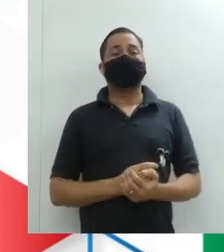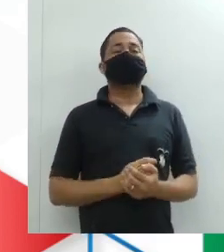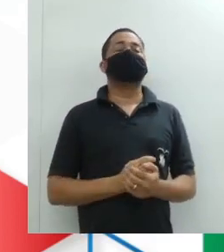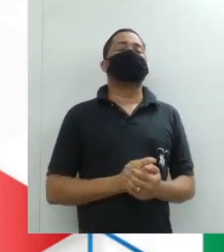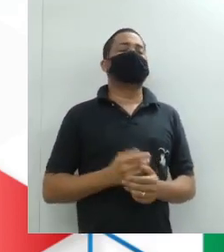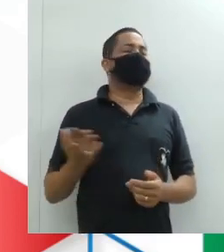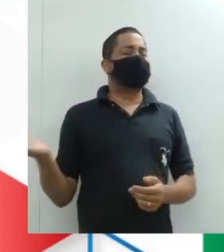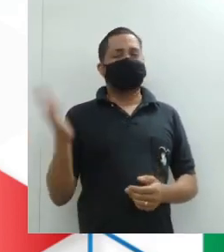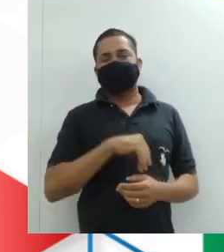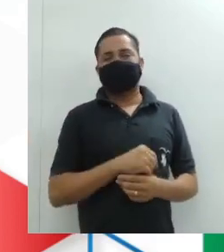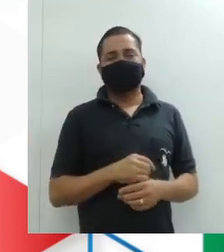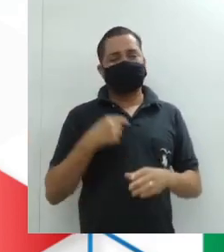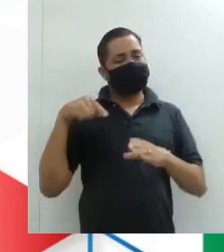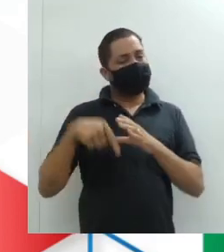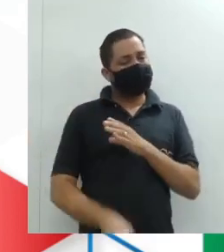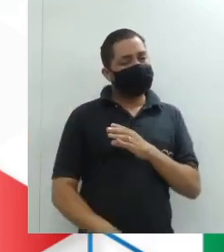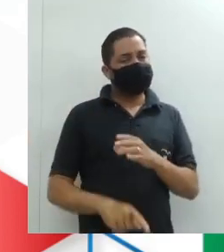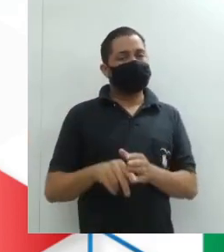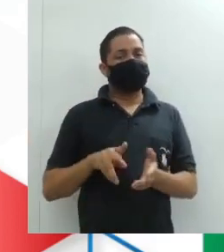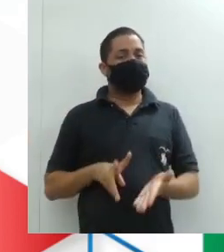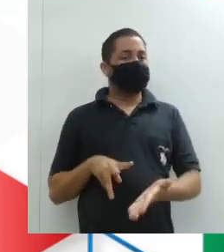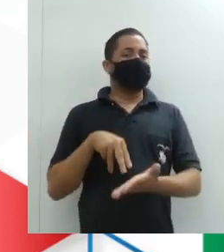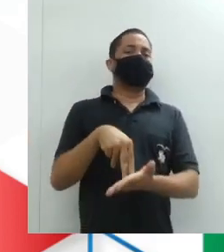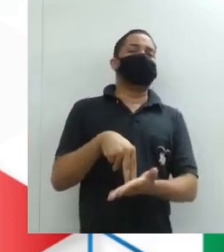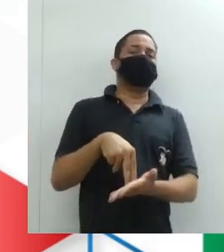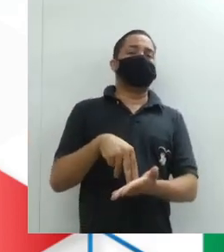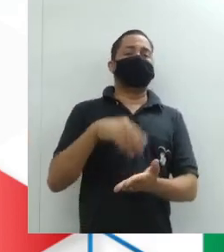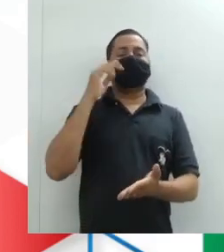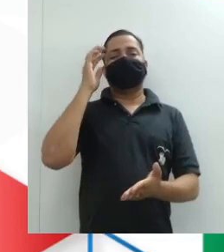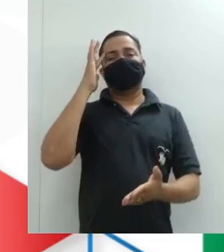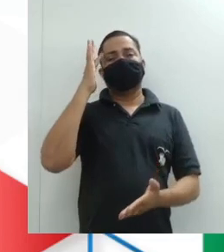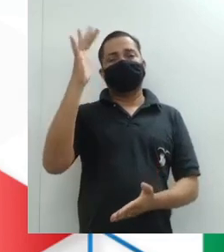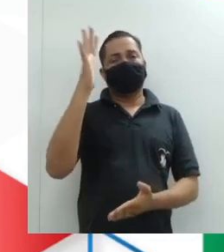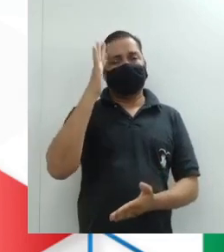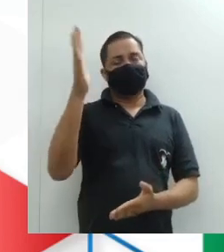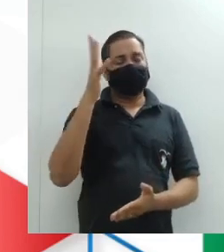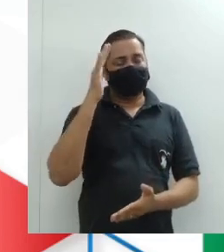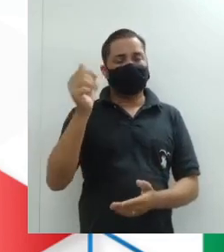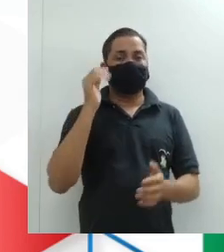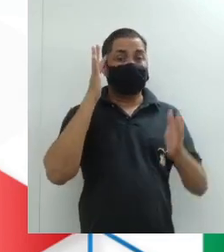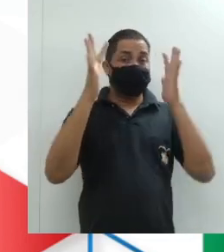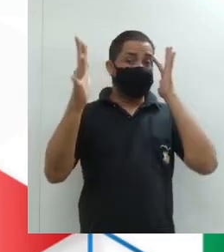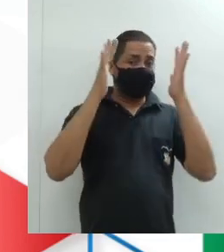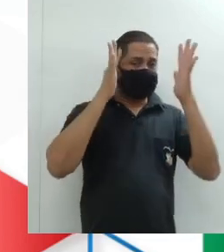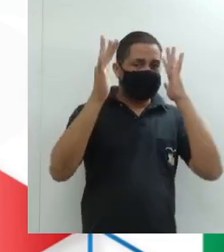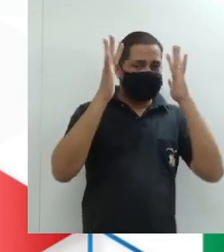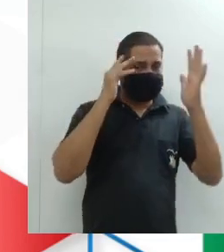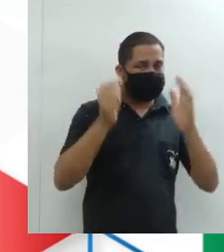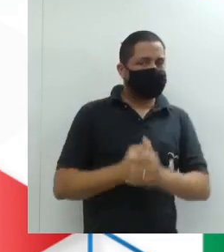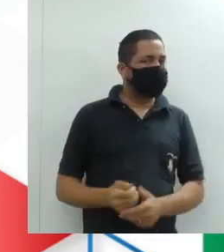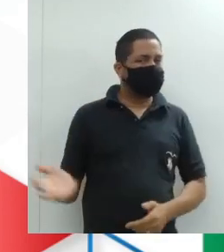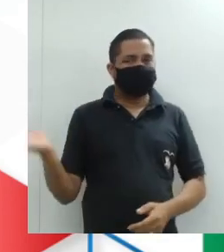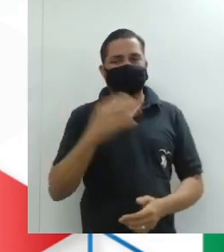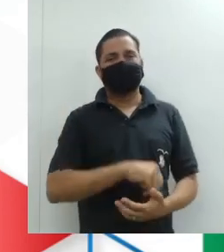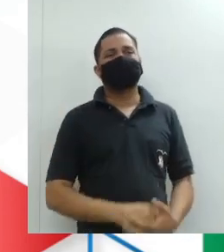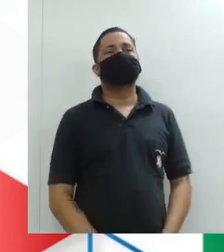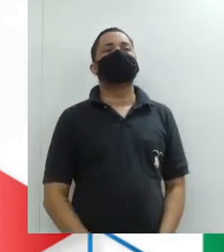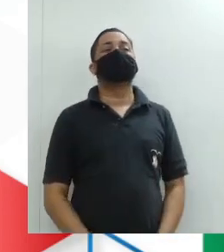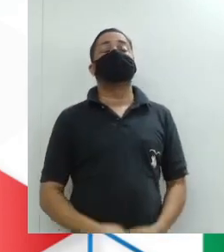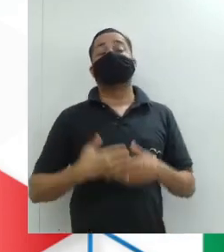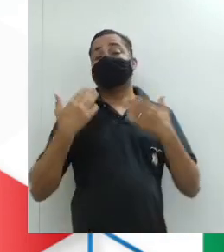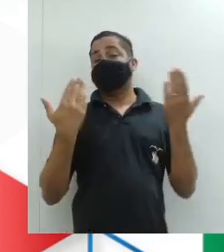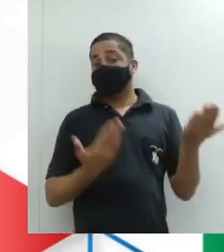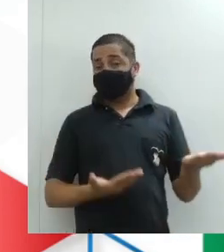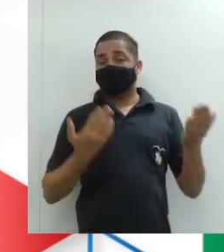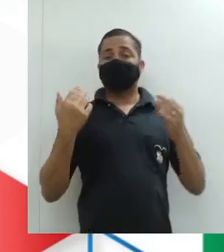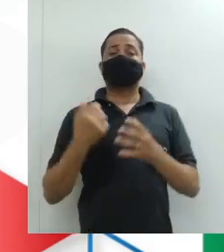vamos navegar na atitude e na reflexão filosófica. Vamos caminhando. Aqui